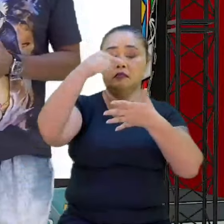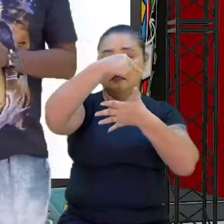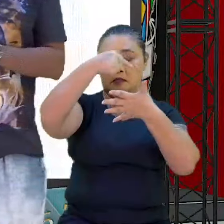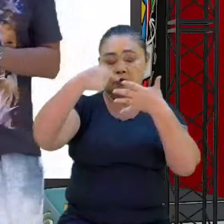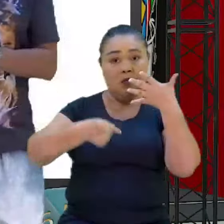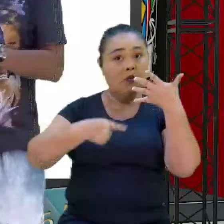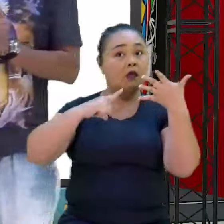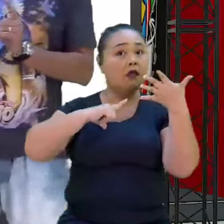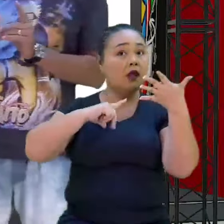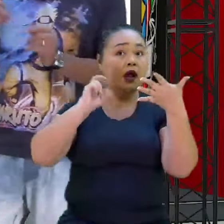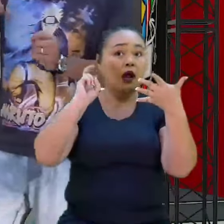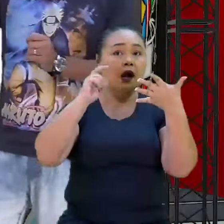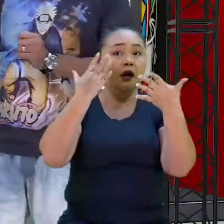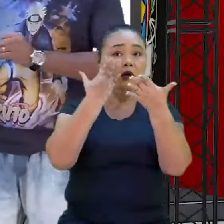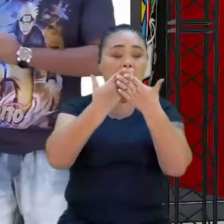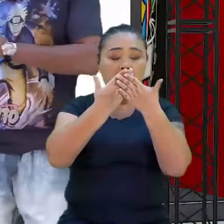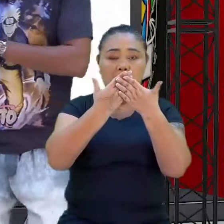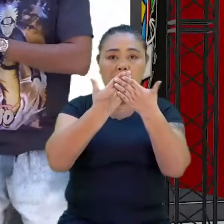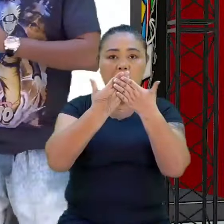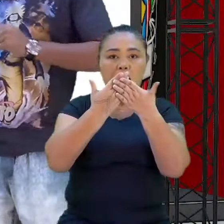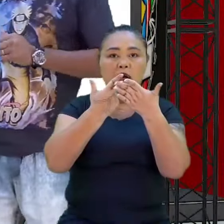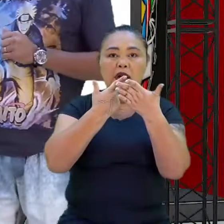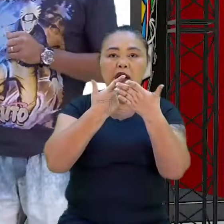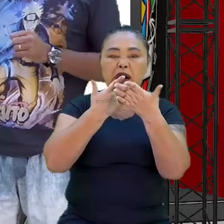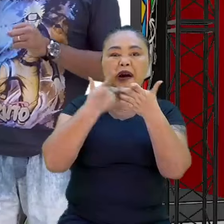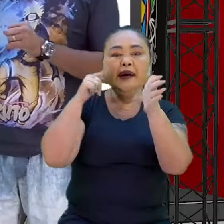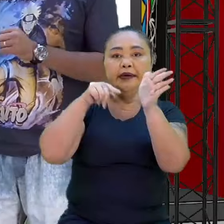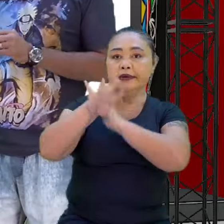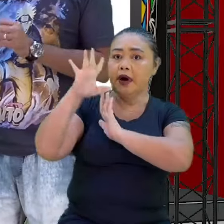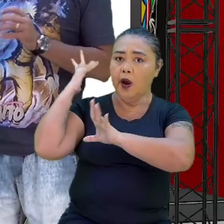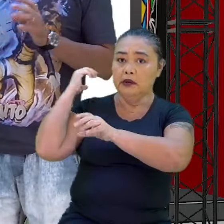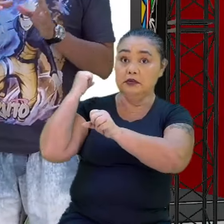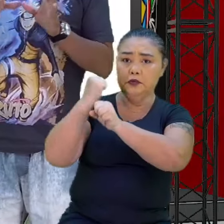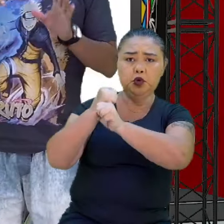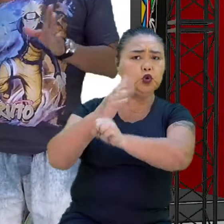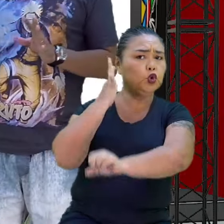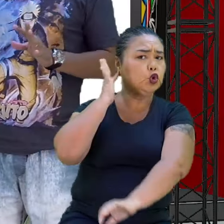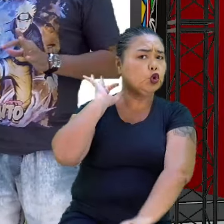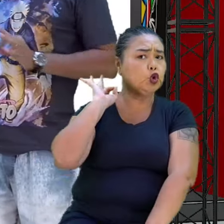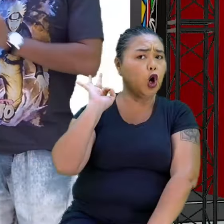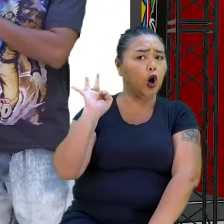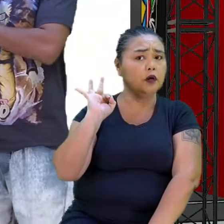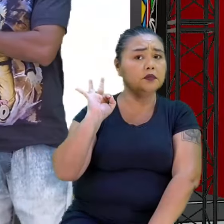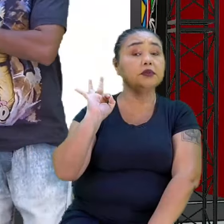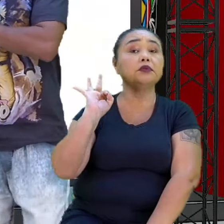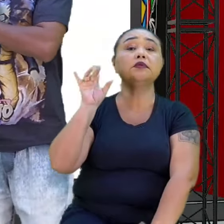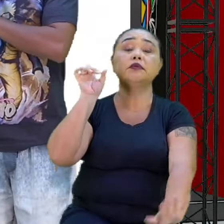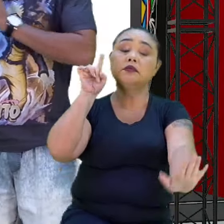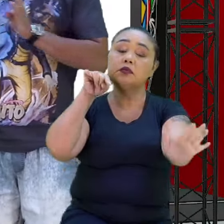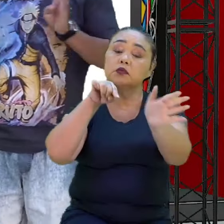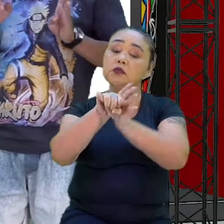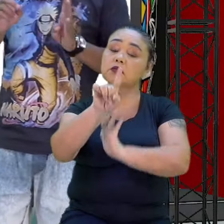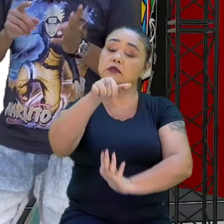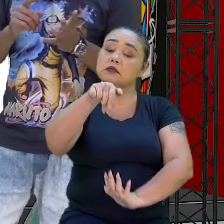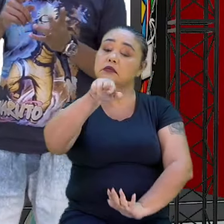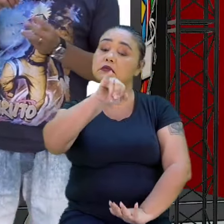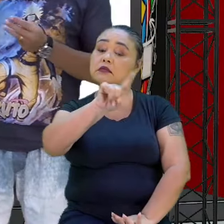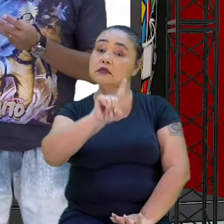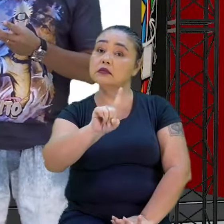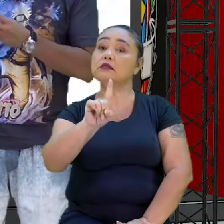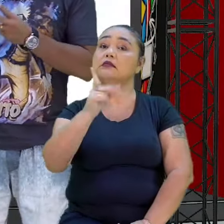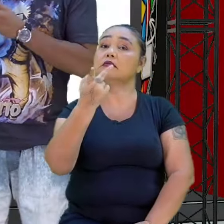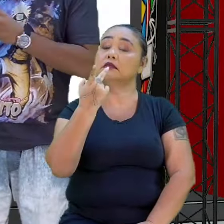cinco aulas não nós acabamos de vir de um Quiz revisional top e nesse Quiz se eu não me engano eu